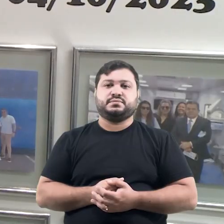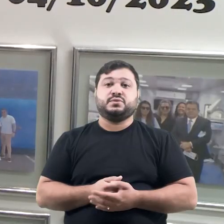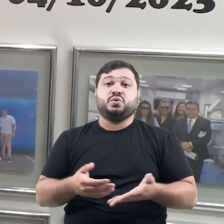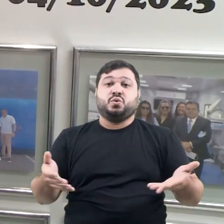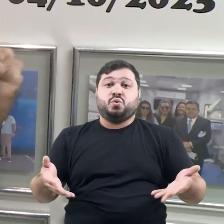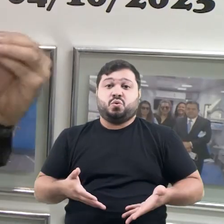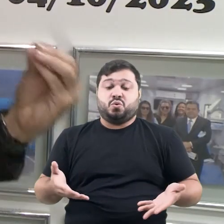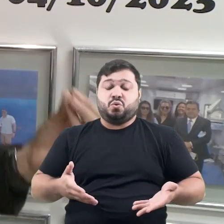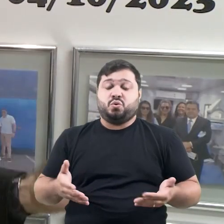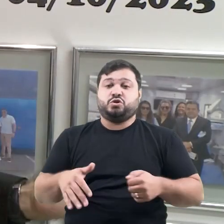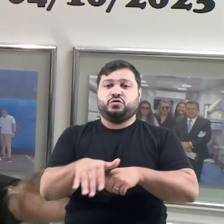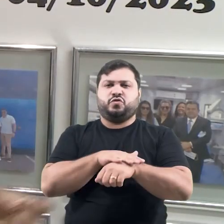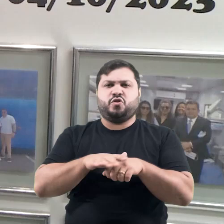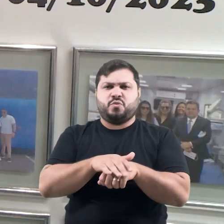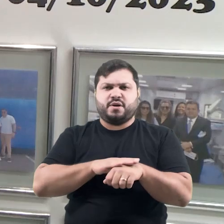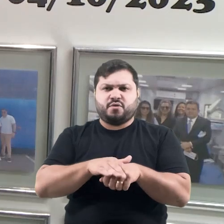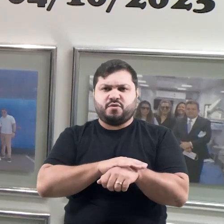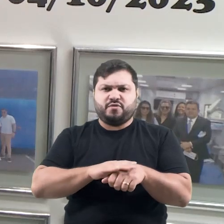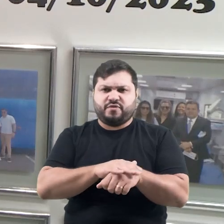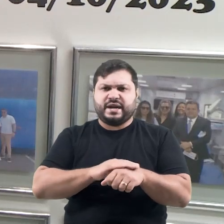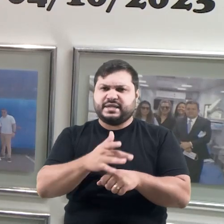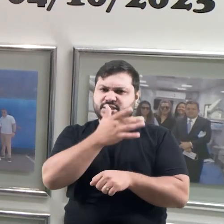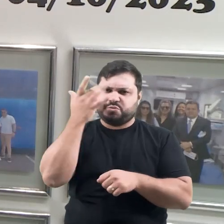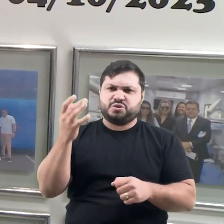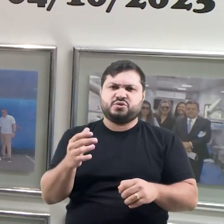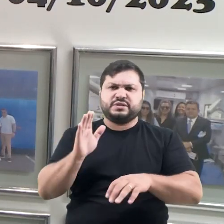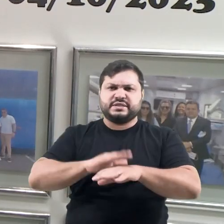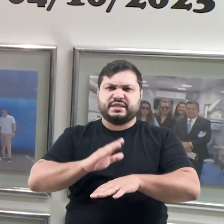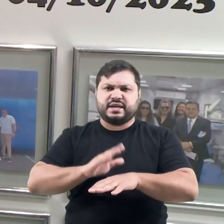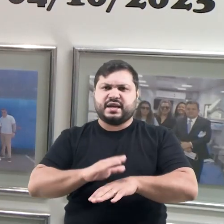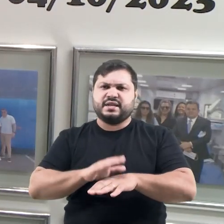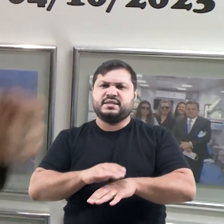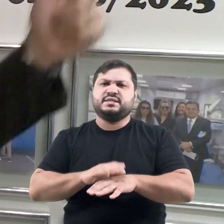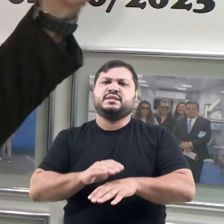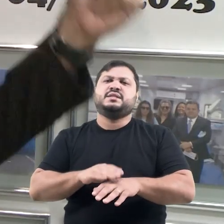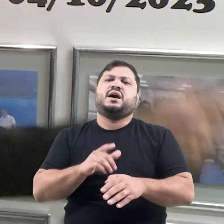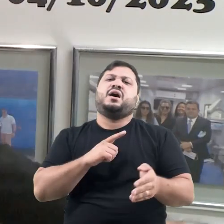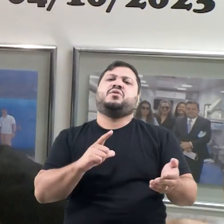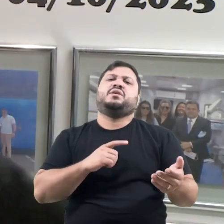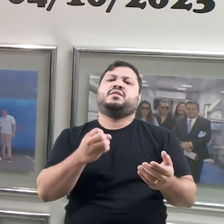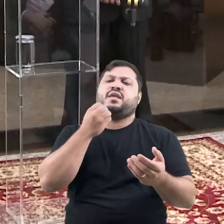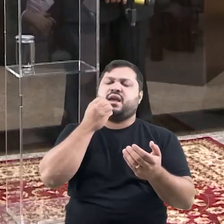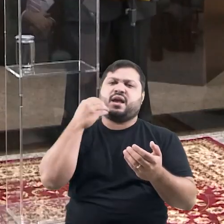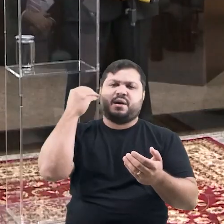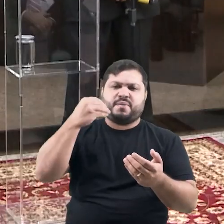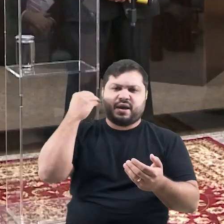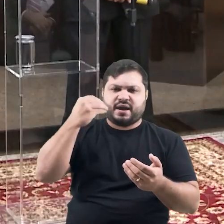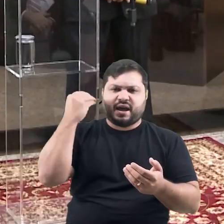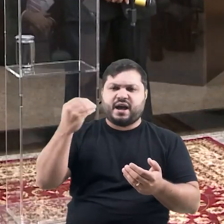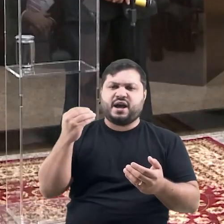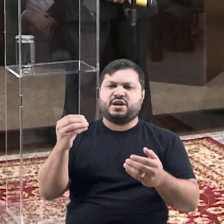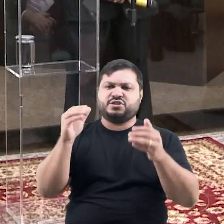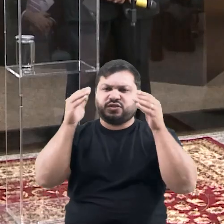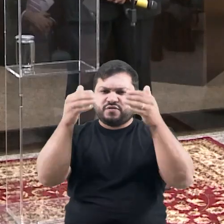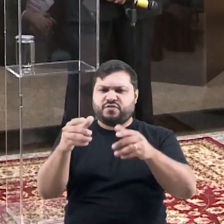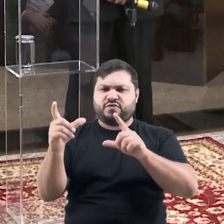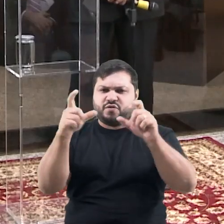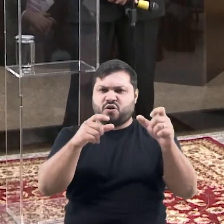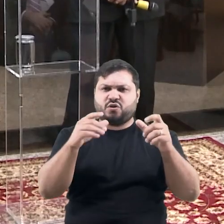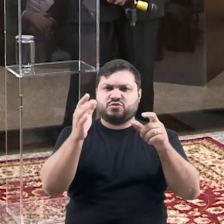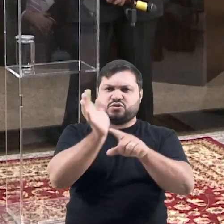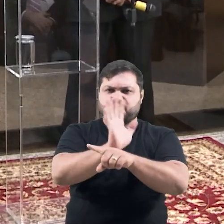Hoje foi uma conversa de pessoas que realizaram, trouxeram a bagagem, trouxeram fotos,